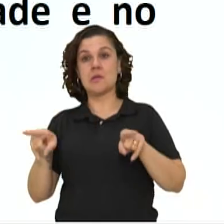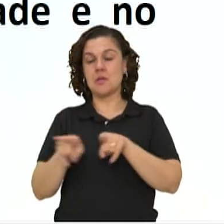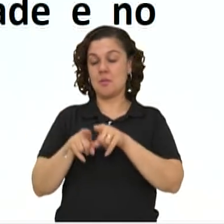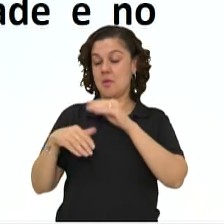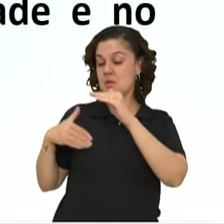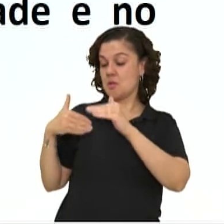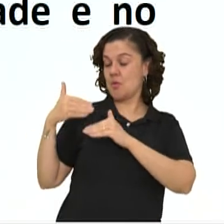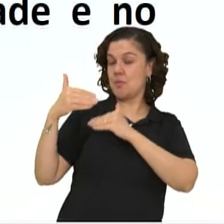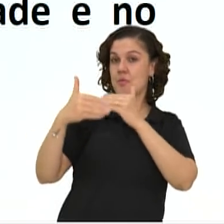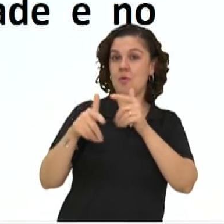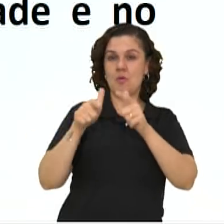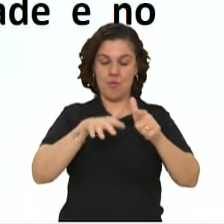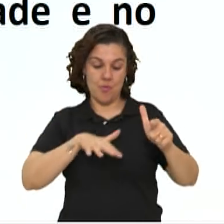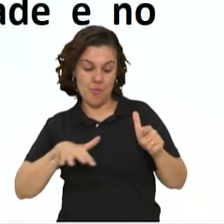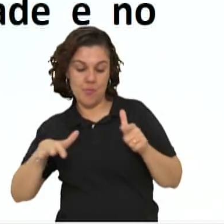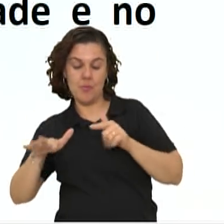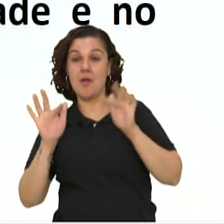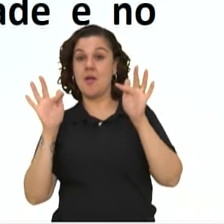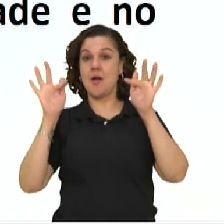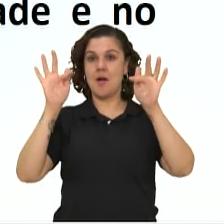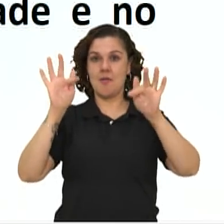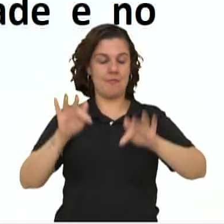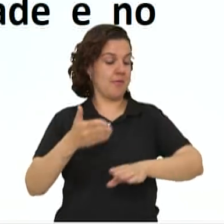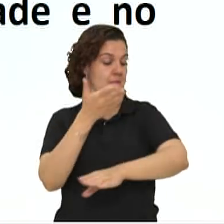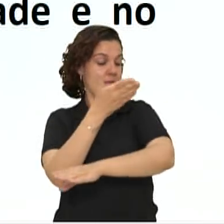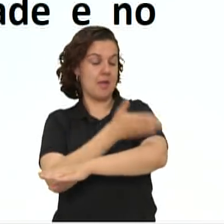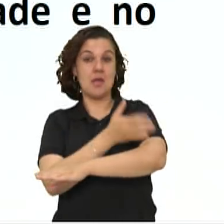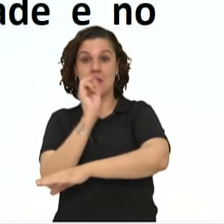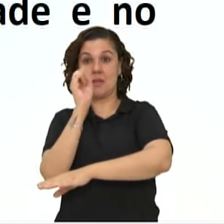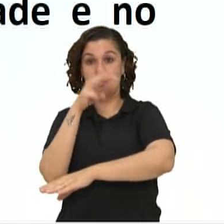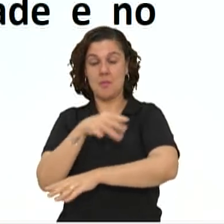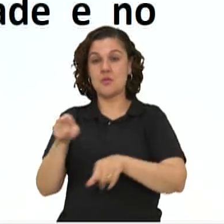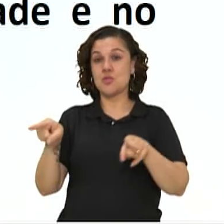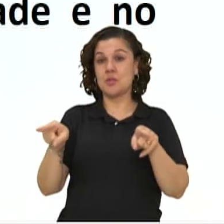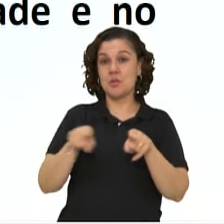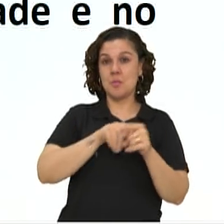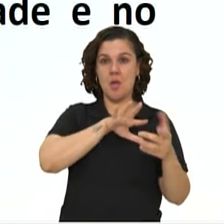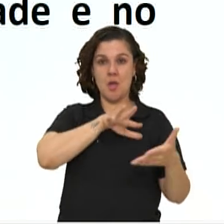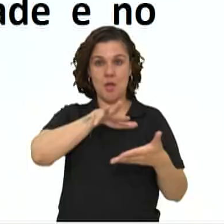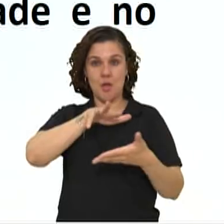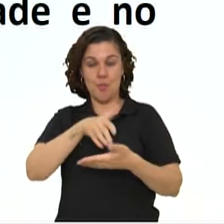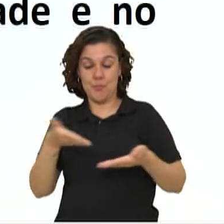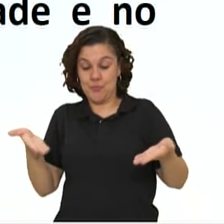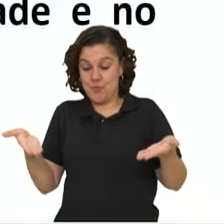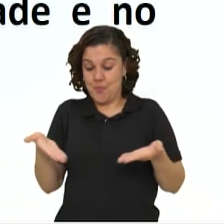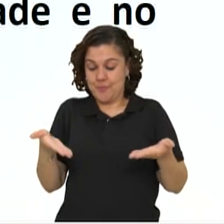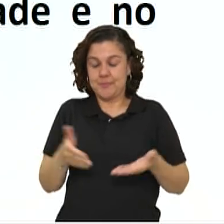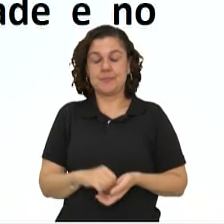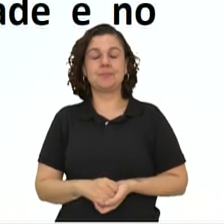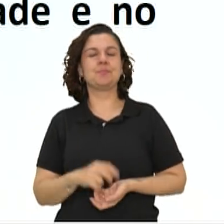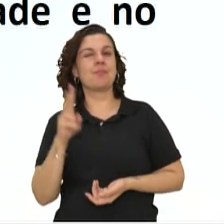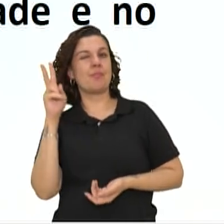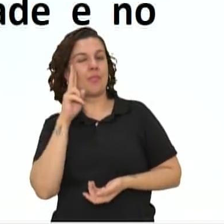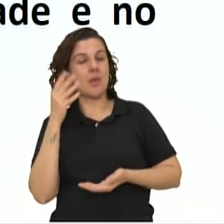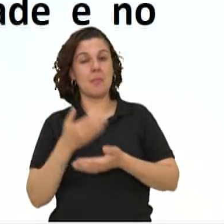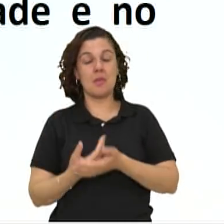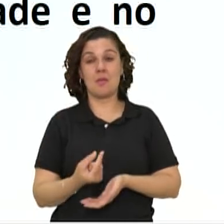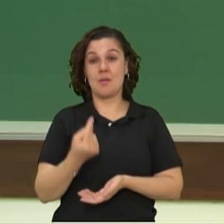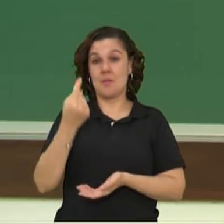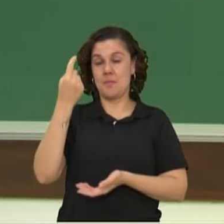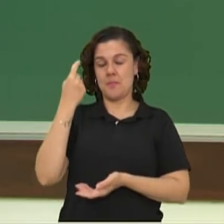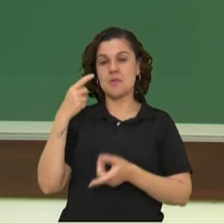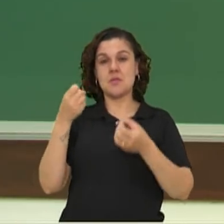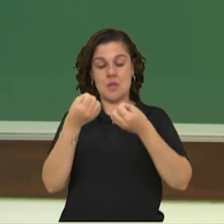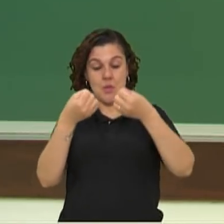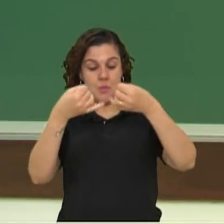religião nesses espaços, fim da Idade Média, modernidade e mundo contemporâneo. Vocês lembram que na última aula eu trabalhei com vocês o